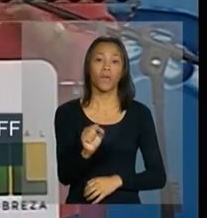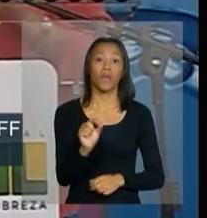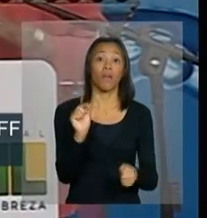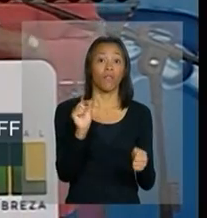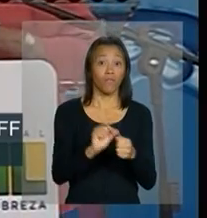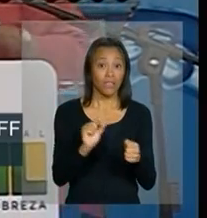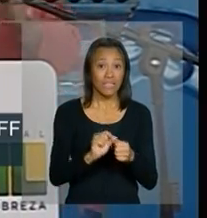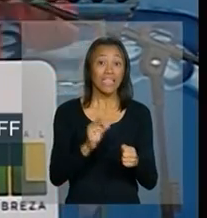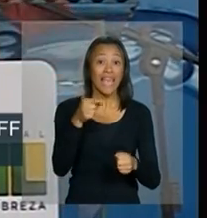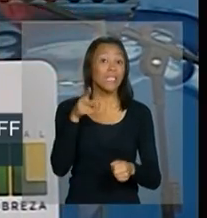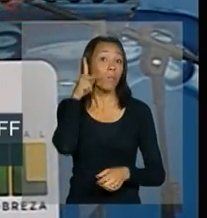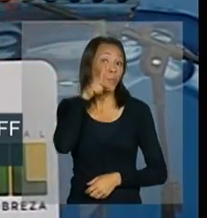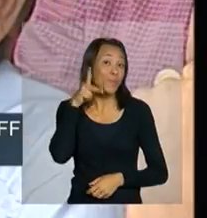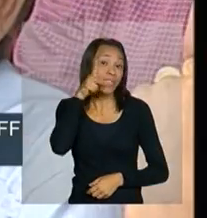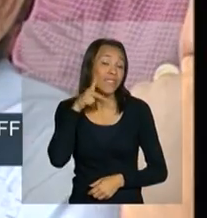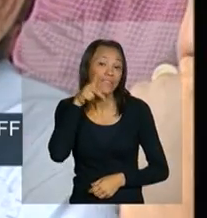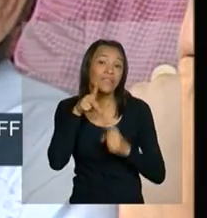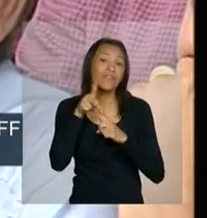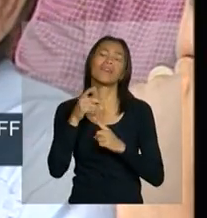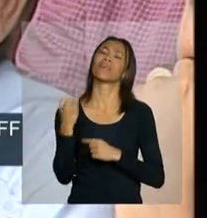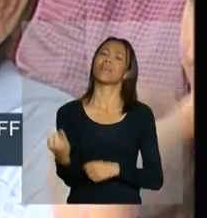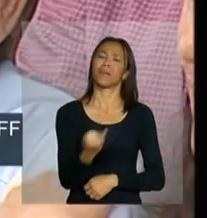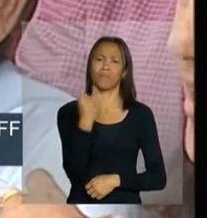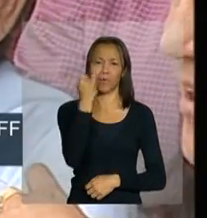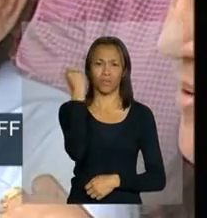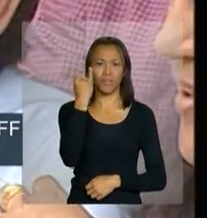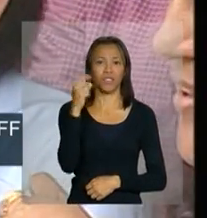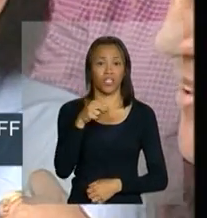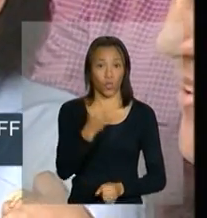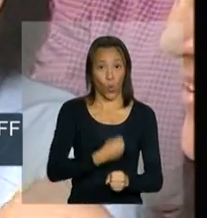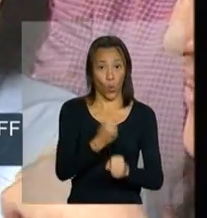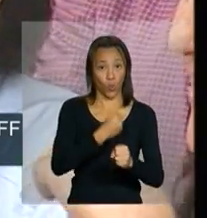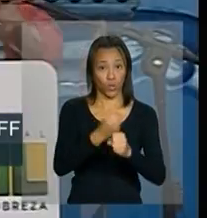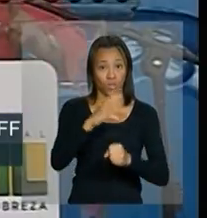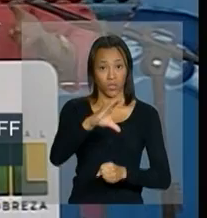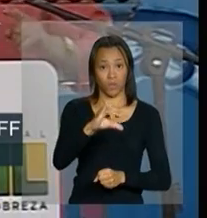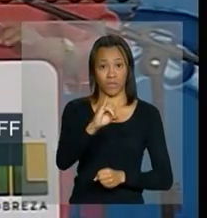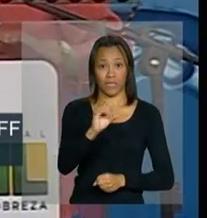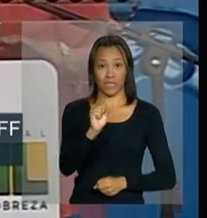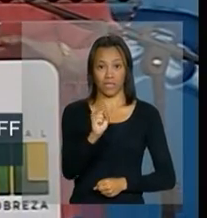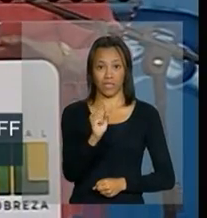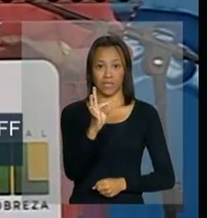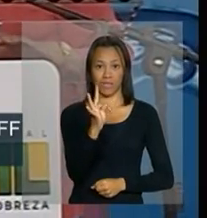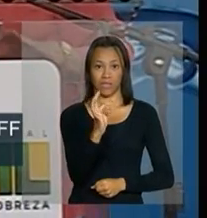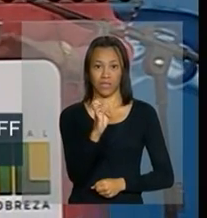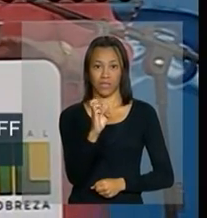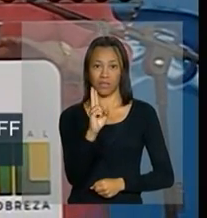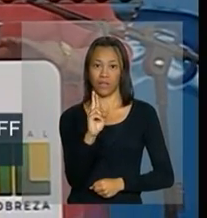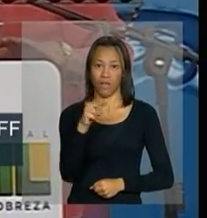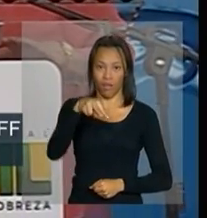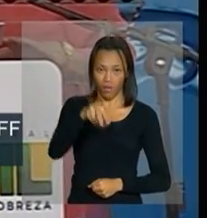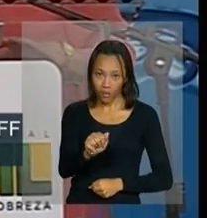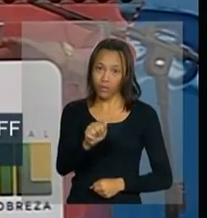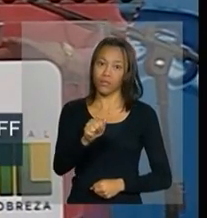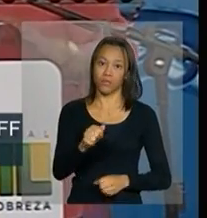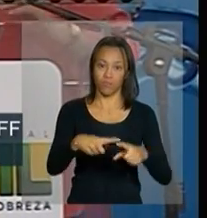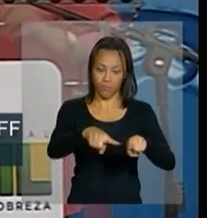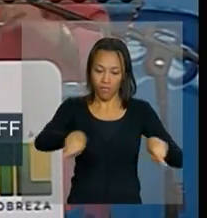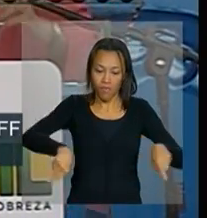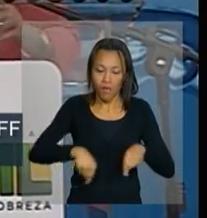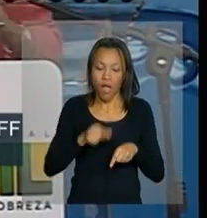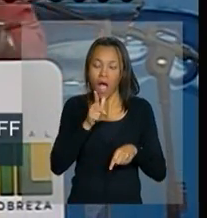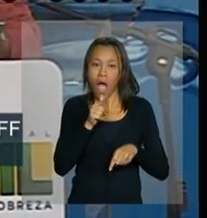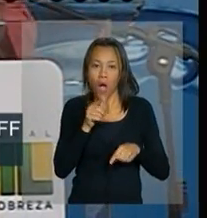fazendo essa política importantíssima das cisternas. A cisterna é fundamental,